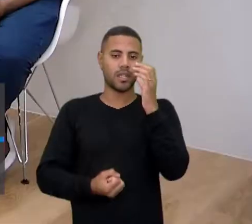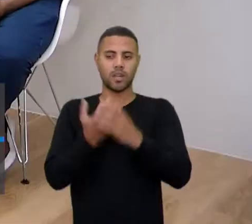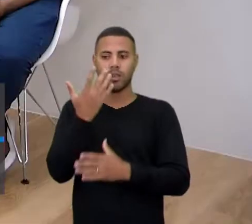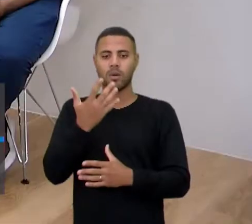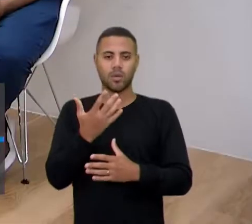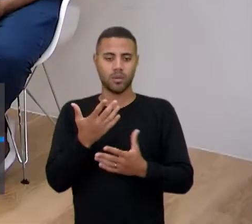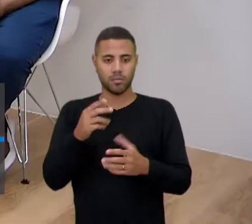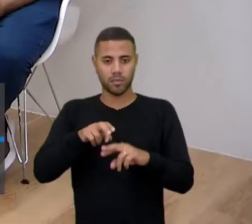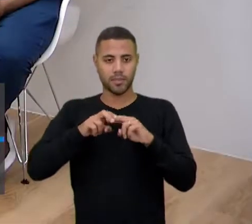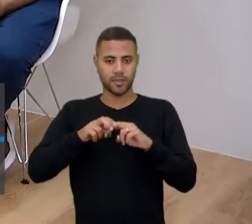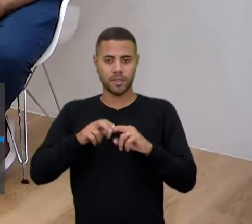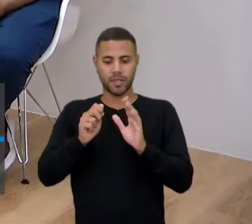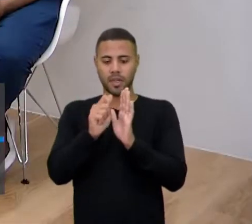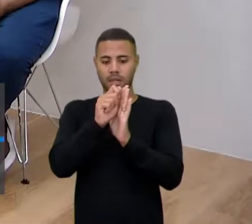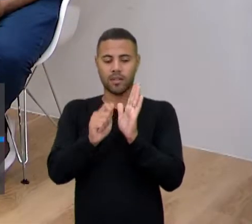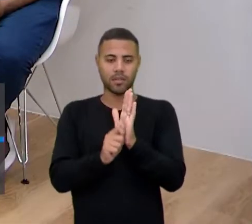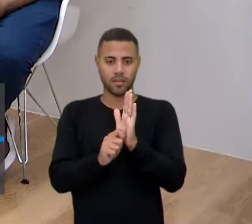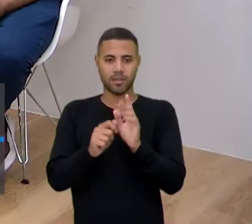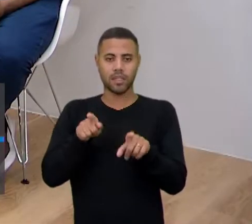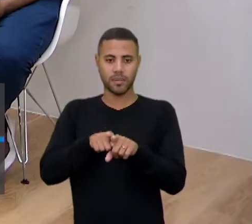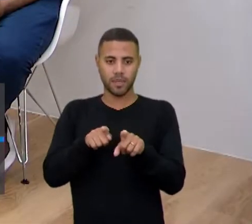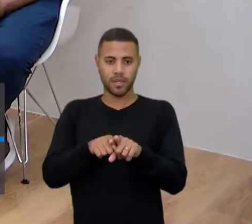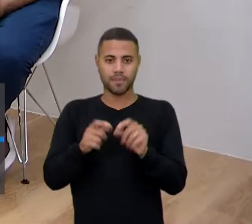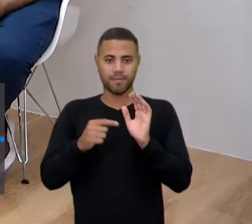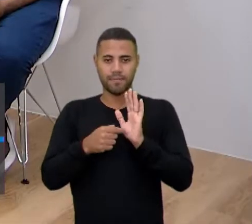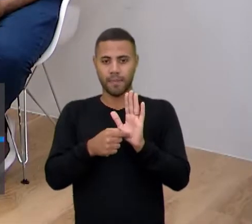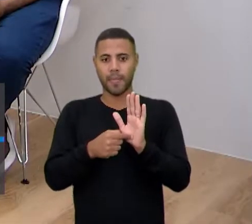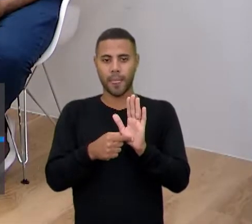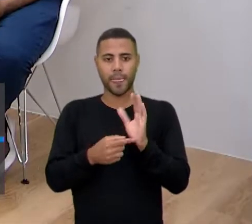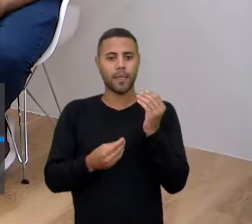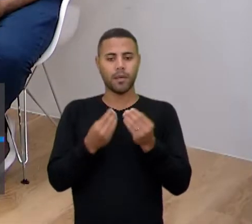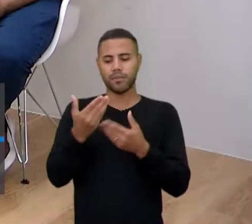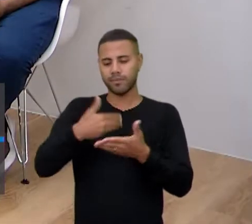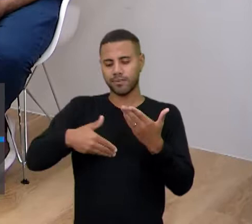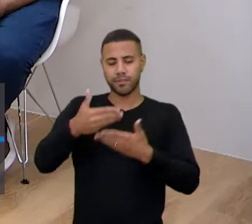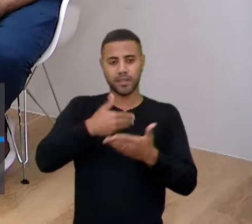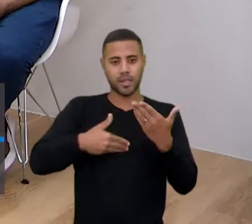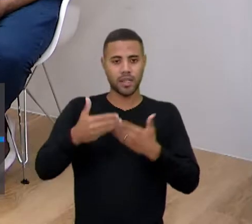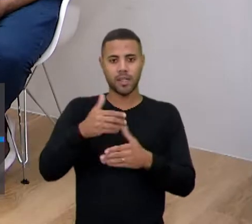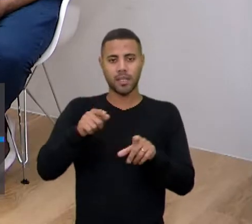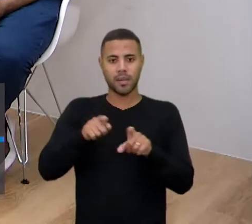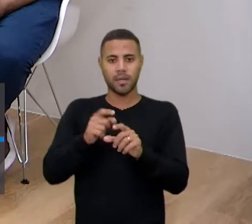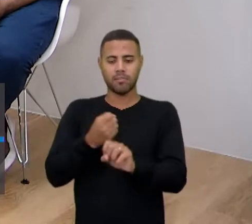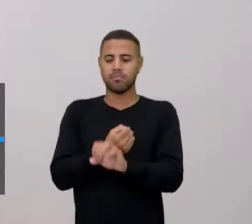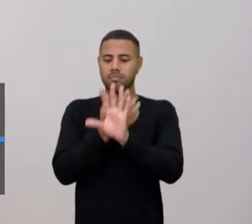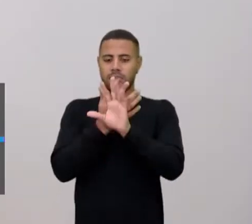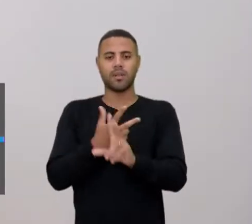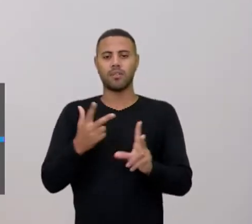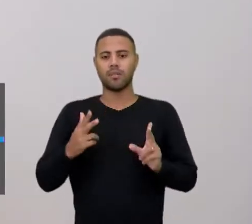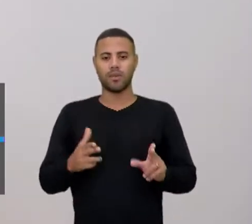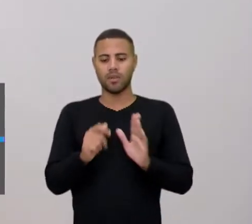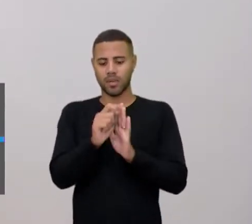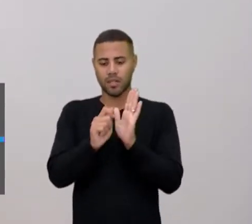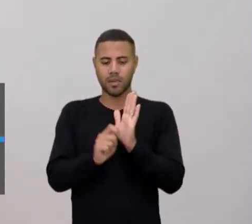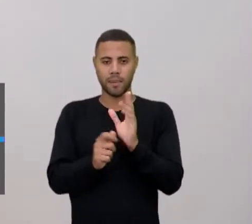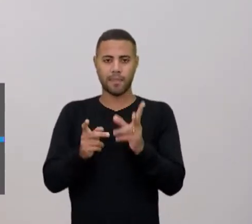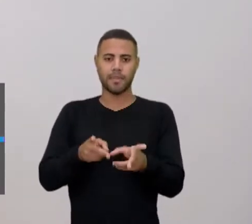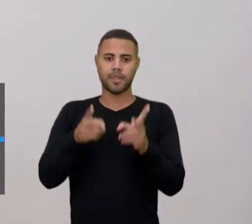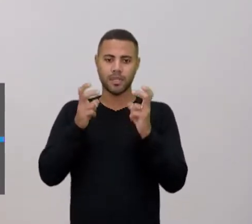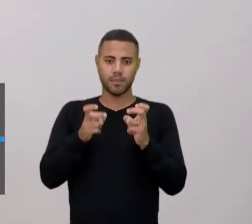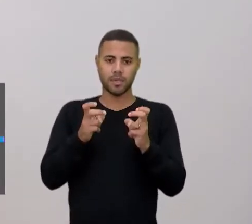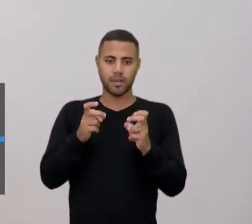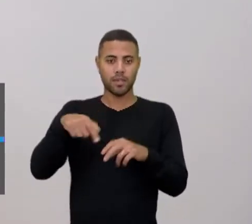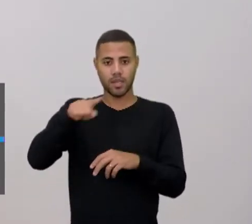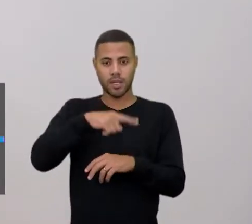está aí, né? Aqui na parte do relacionamento internauta e tudo mais é isso, né? Ele percebe que você tem